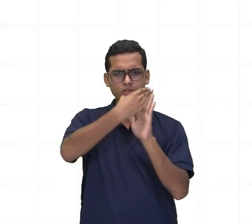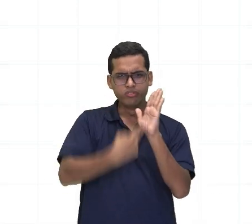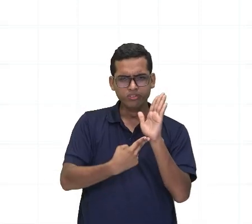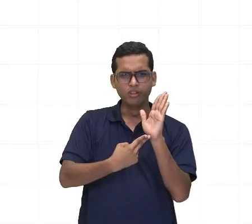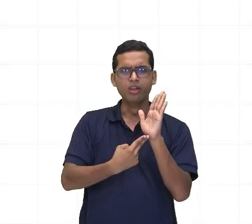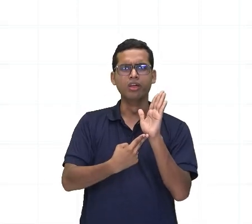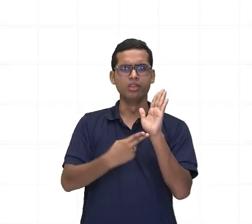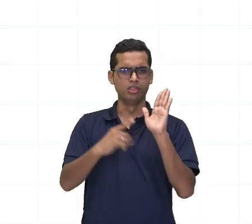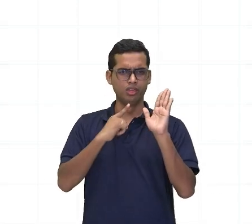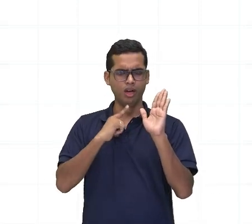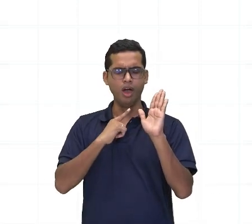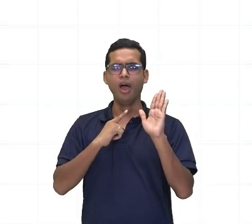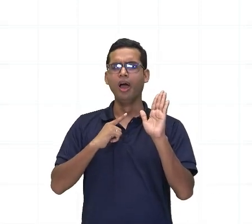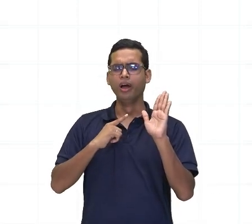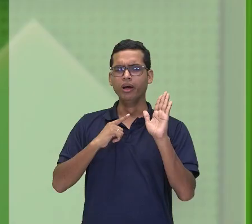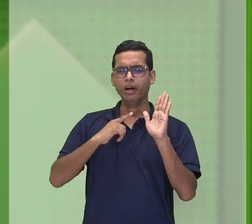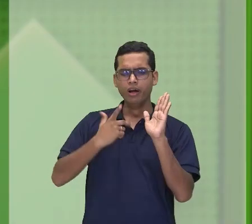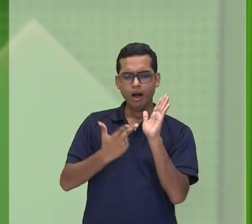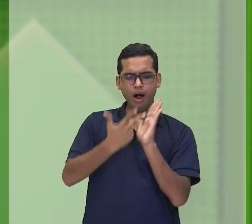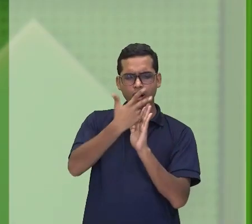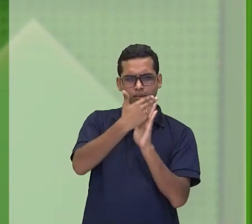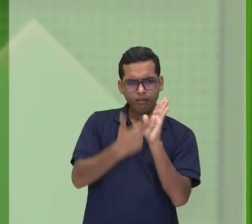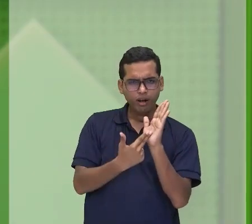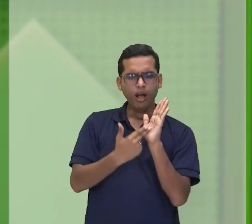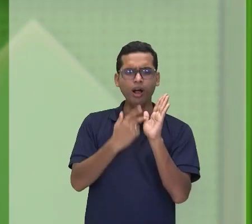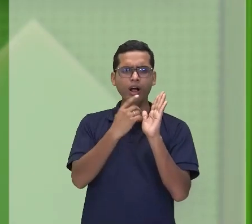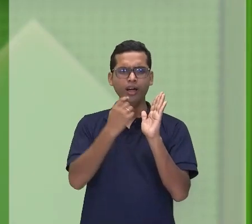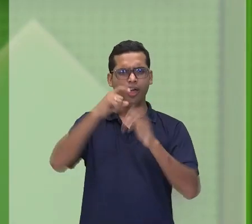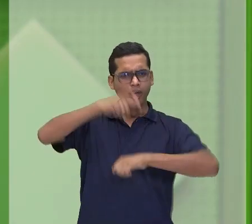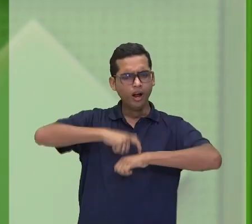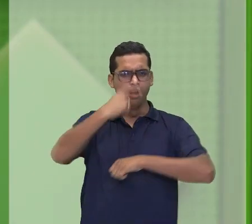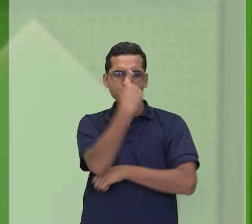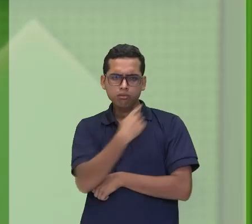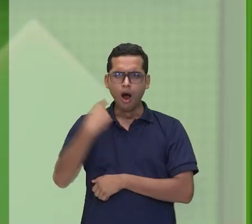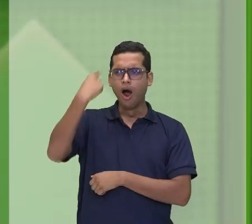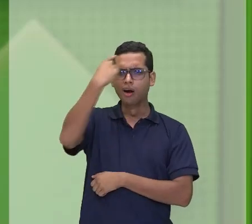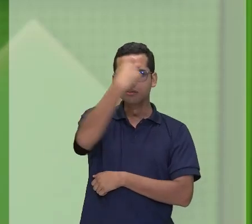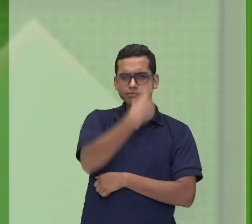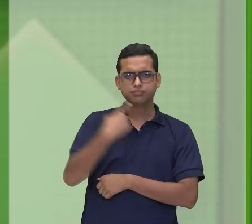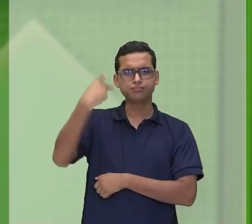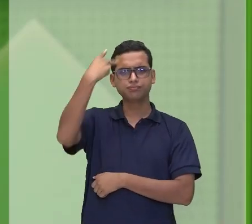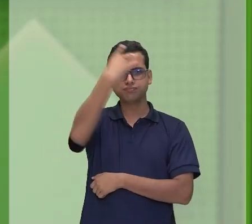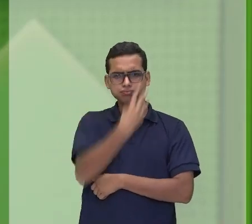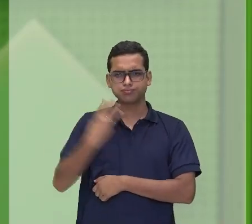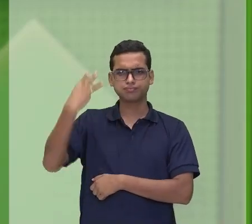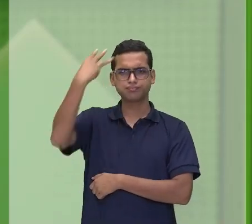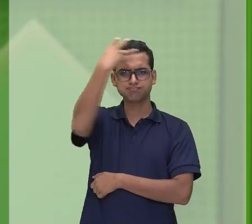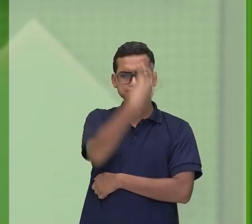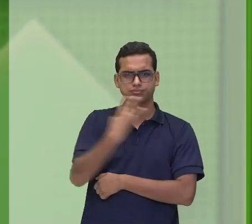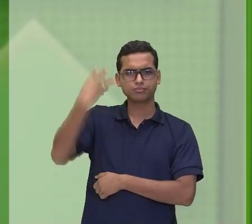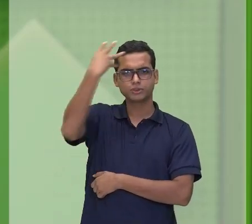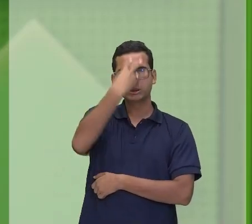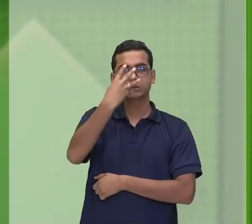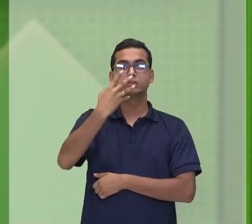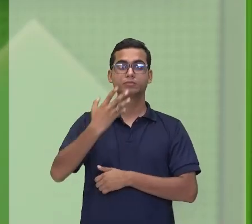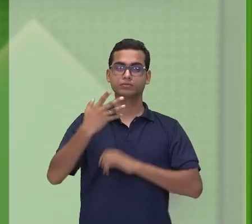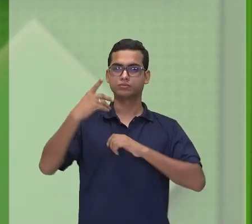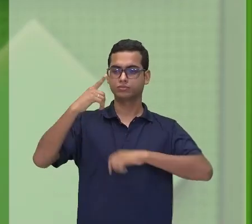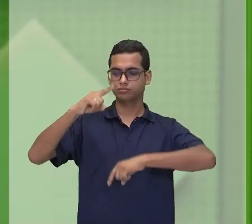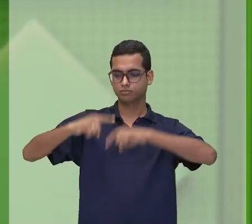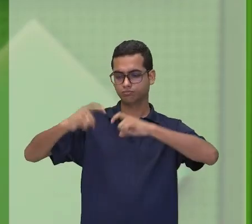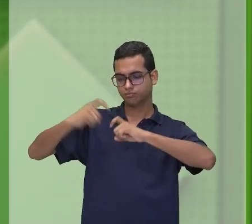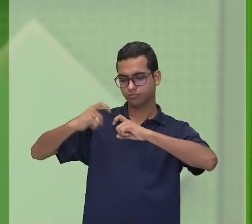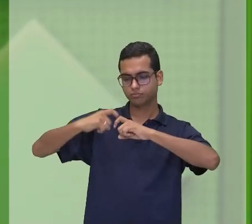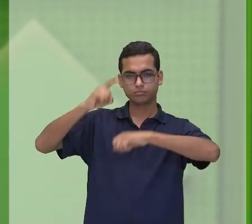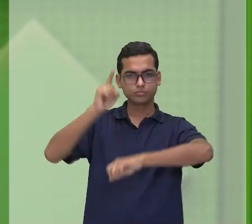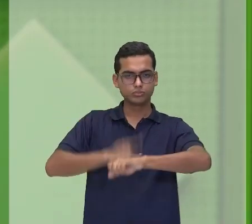tem cirurgias que duram horas, e o médico ali manuseando um bisturi. Se esse material que faz